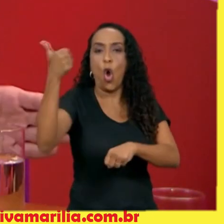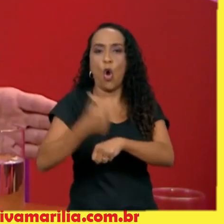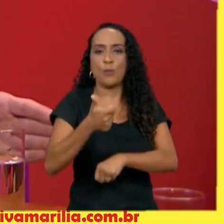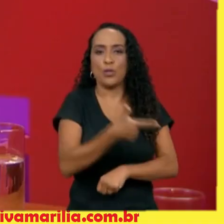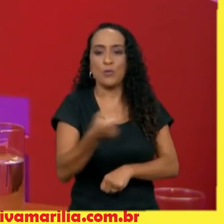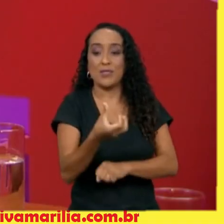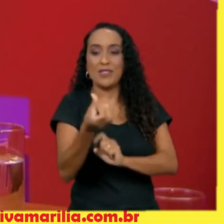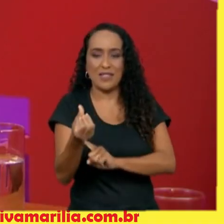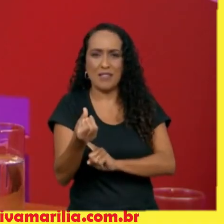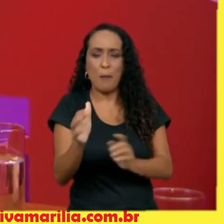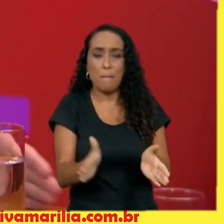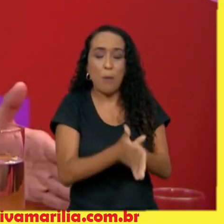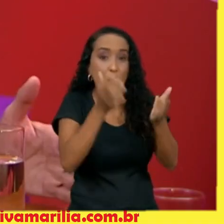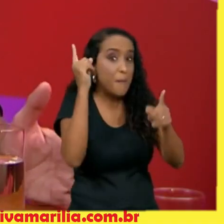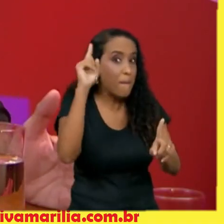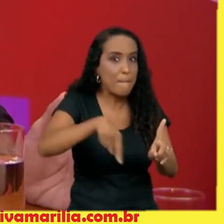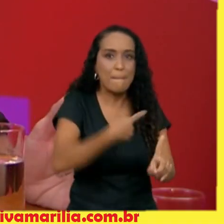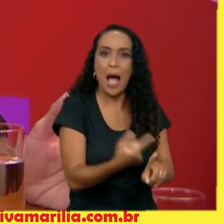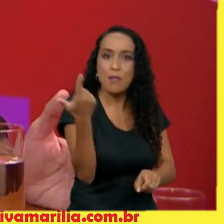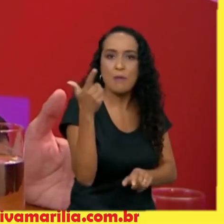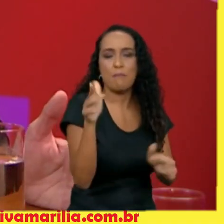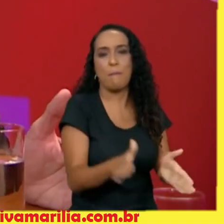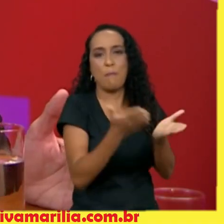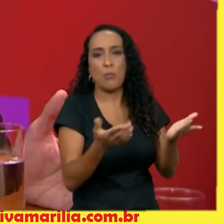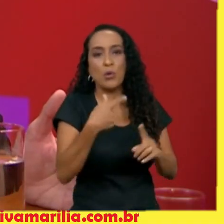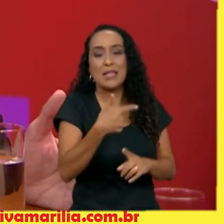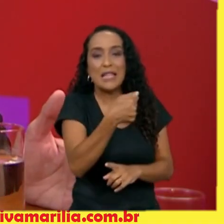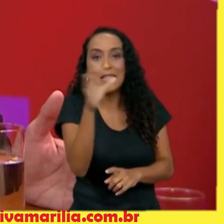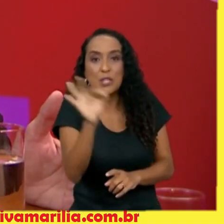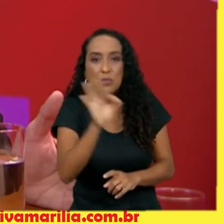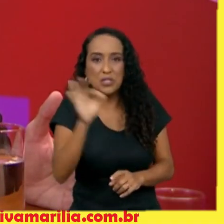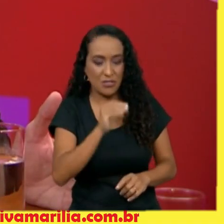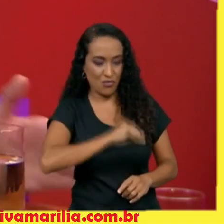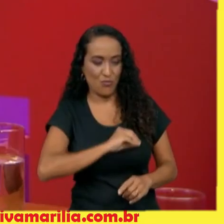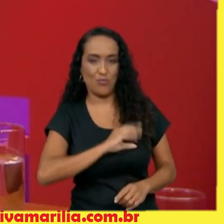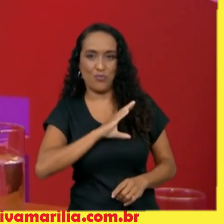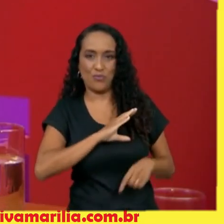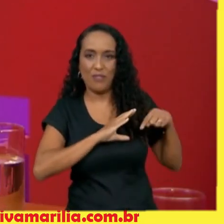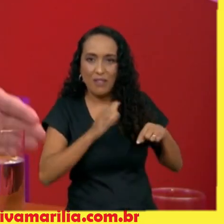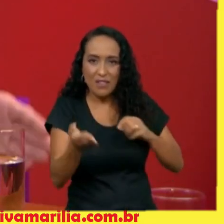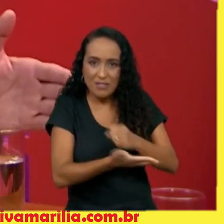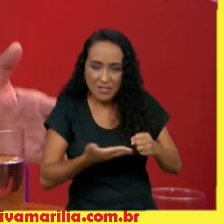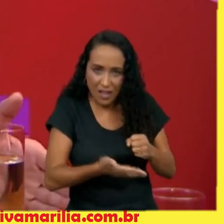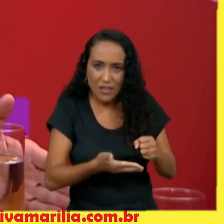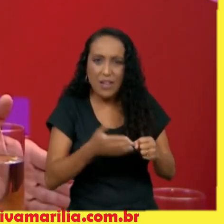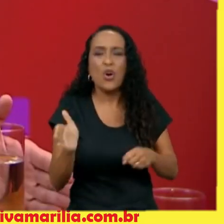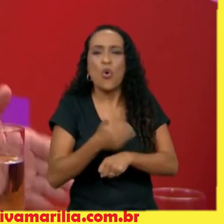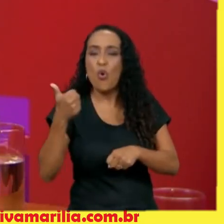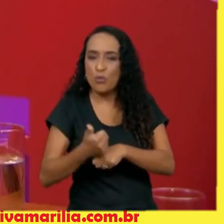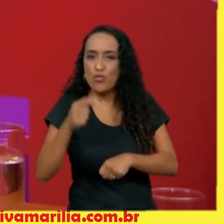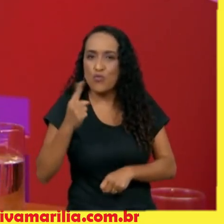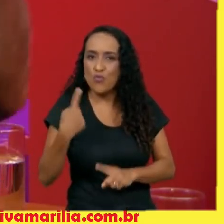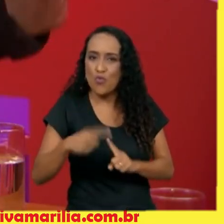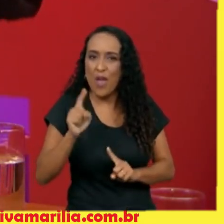pobre por quê? Porque aquele 70% de aumento real do salário mínimo, né, um dos motivos do golpe foi exatamente